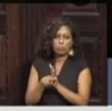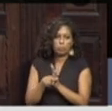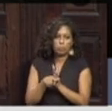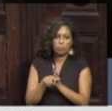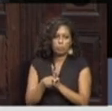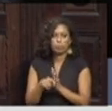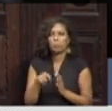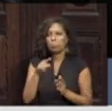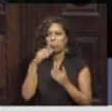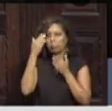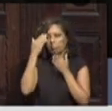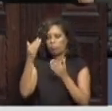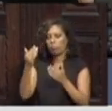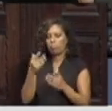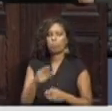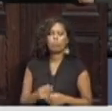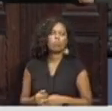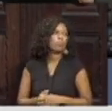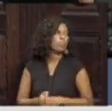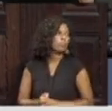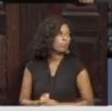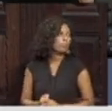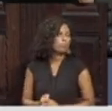mesmo. Obrigado, senhor presidente.